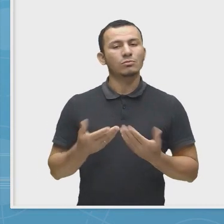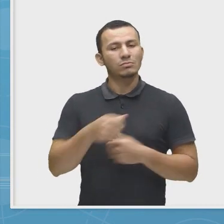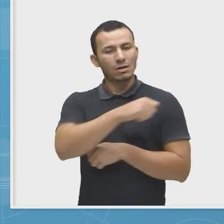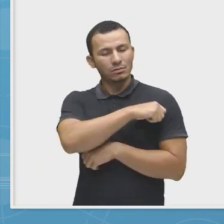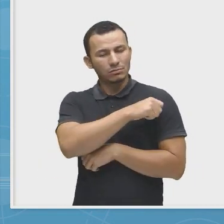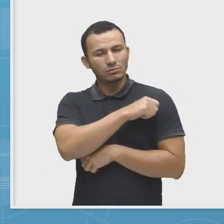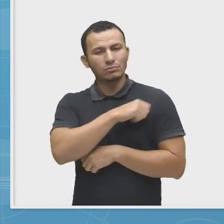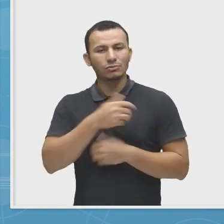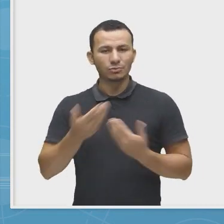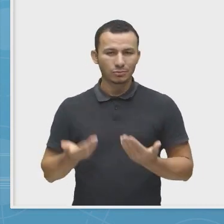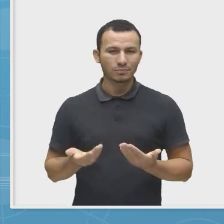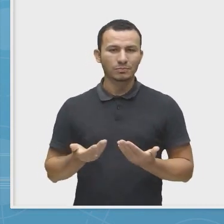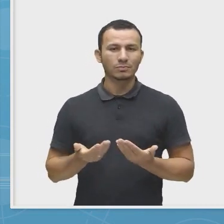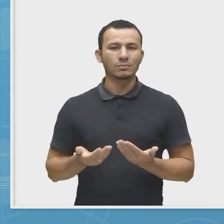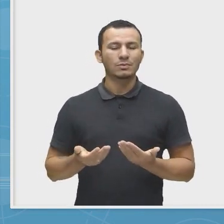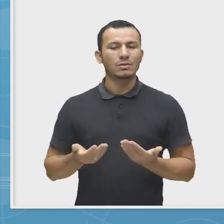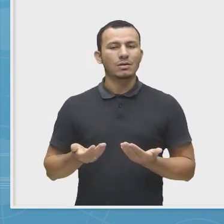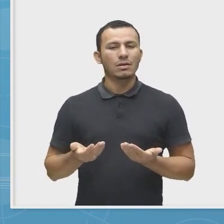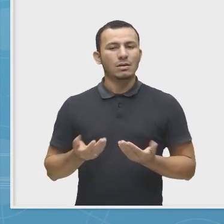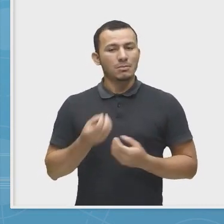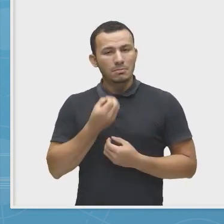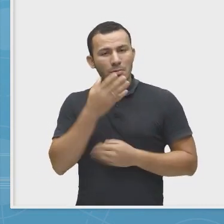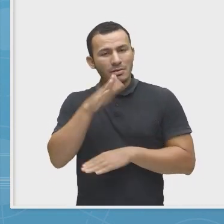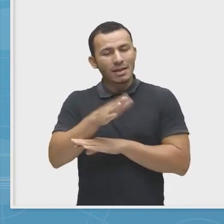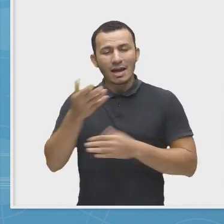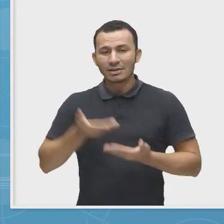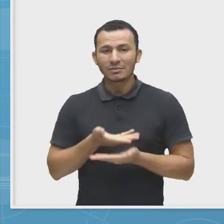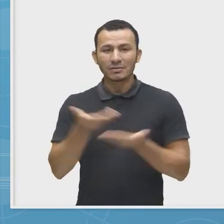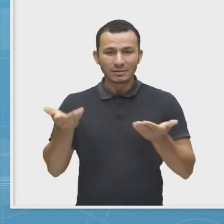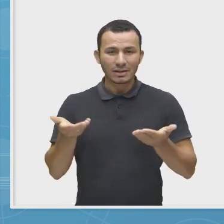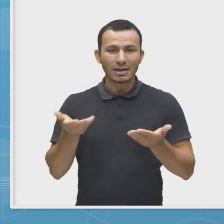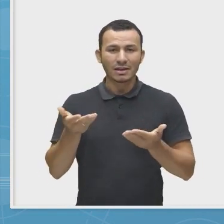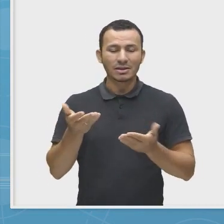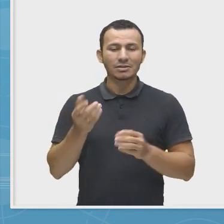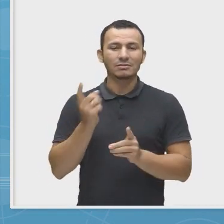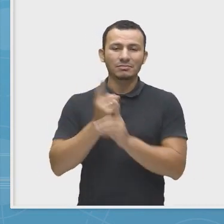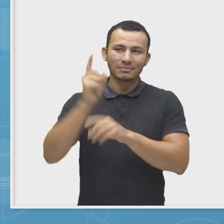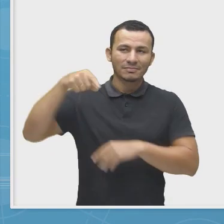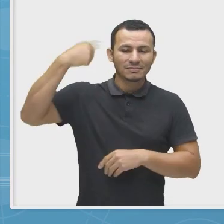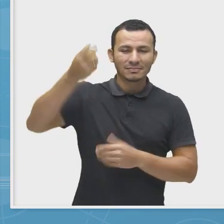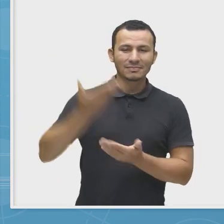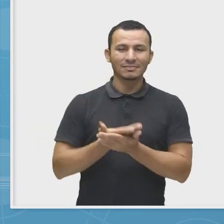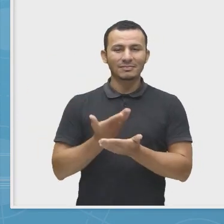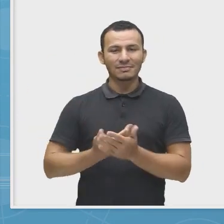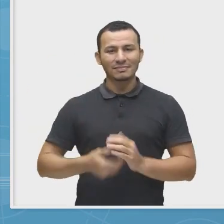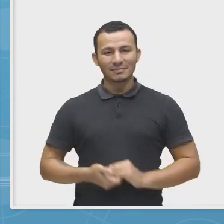desejo uma boa tarde para vocês e até a próxima aula.